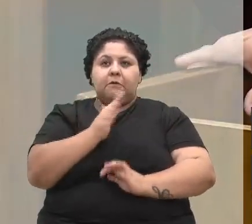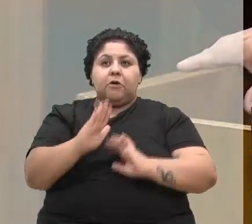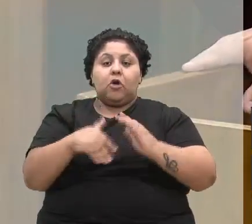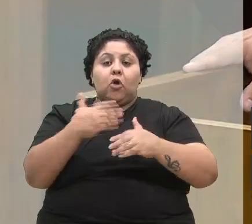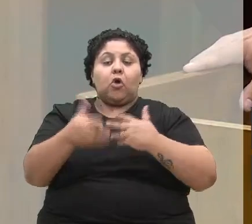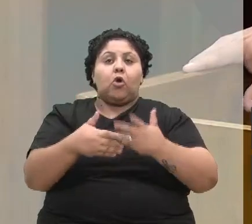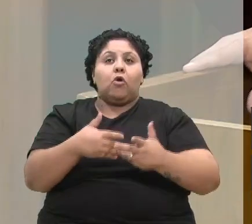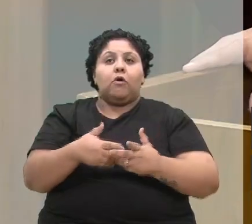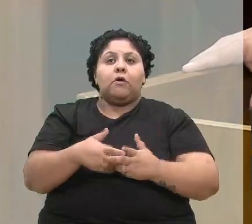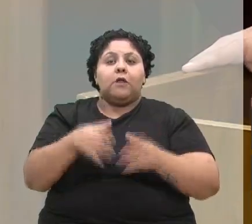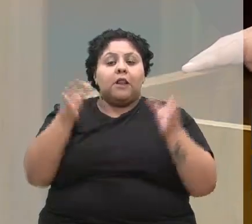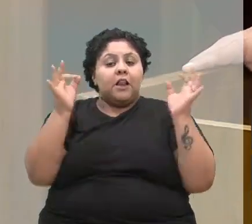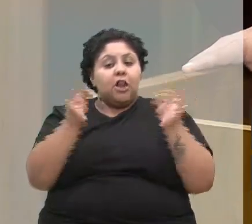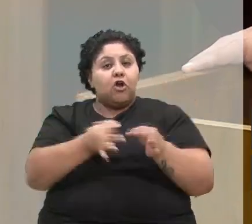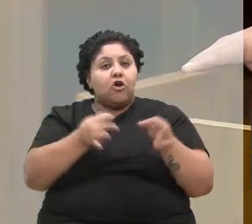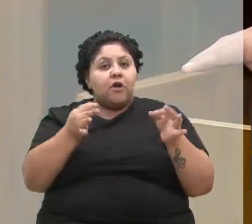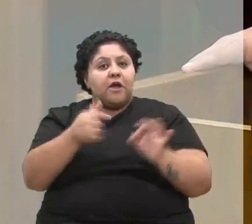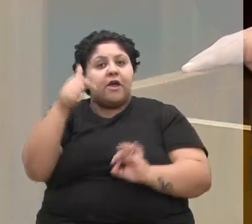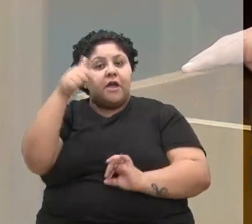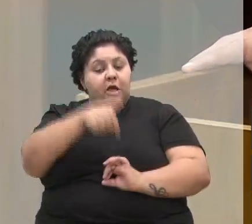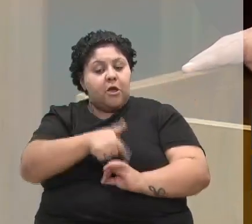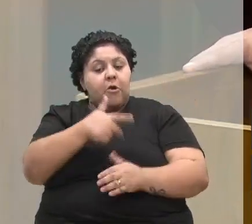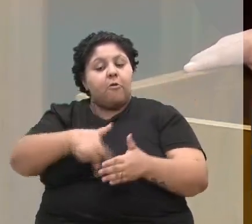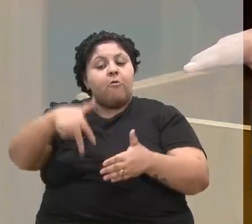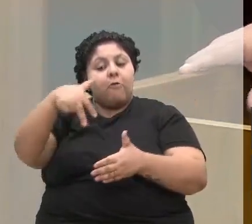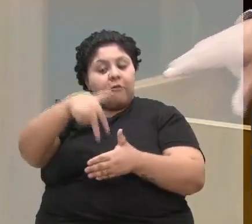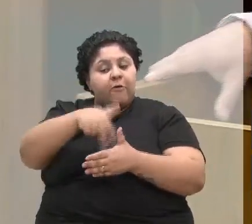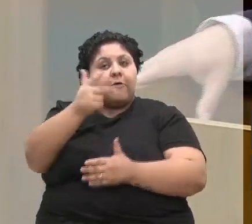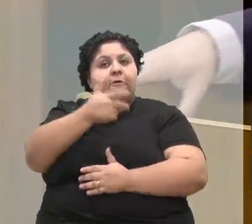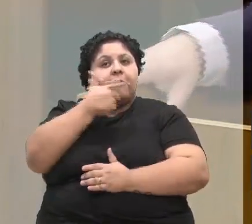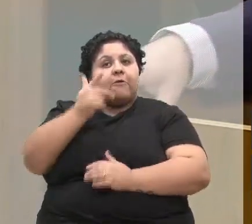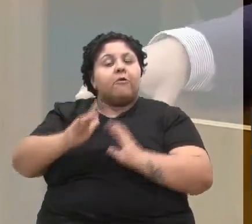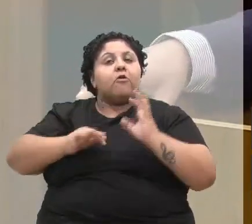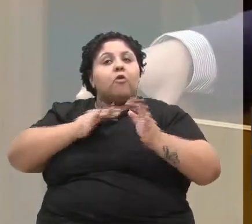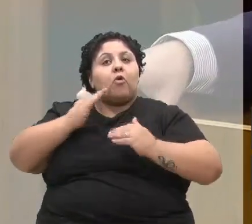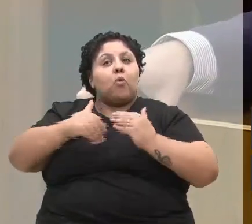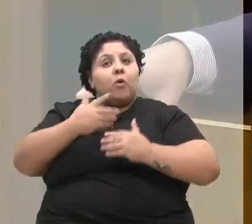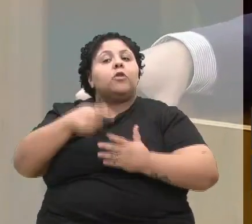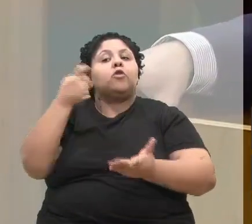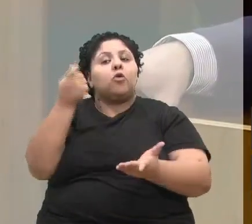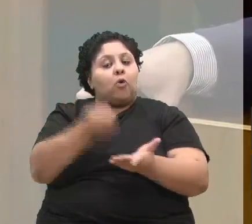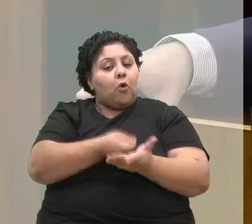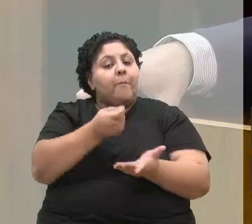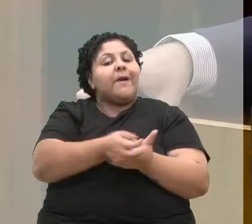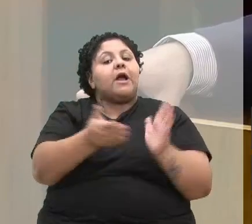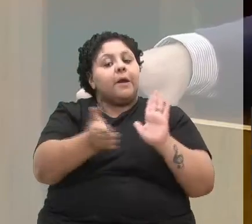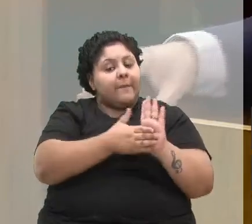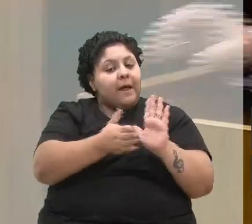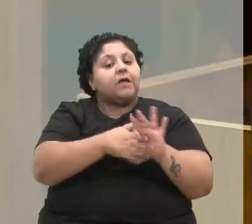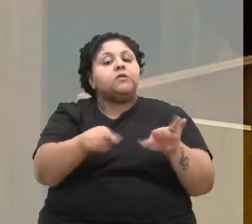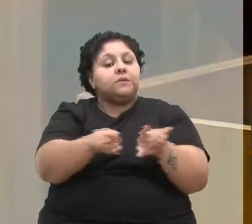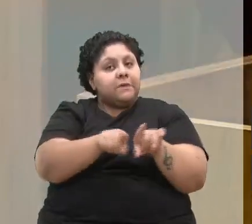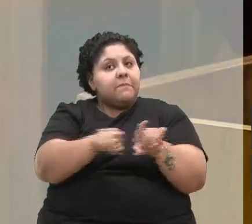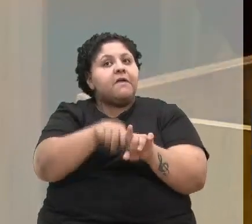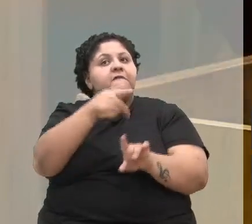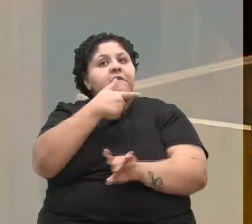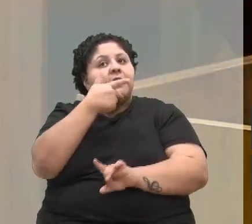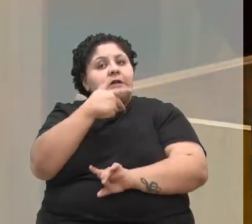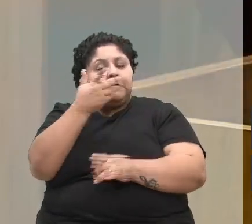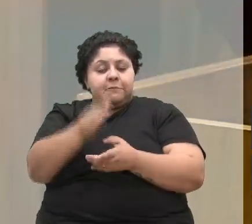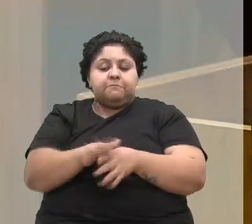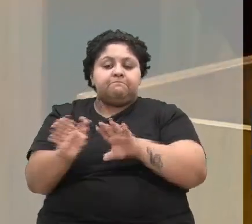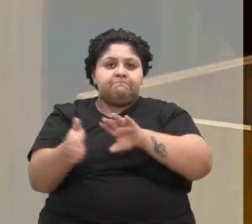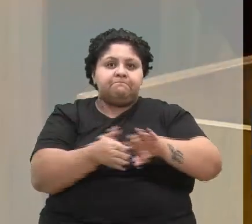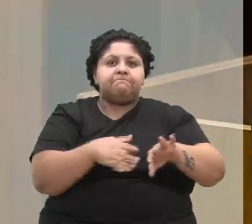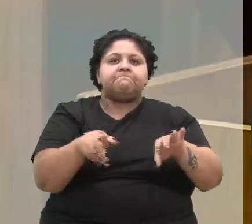ser elogiados, eu estarei aqui fazendo. Quando é para ser cobrado, estarei aqui cobrando. E